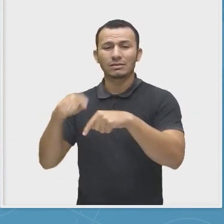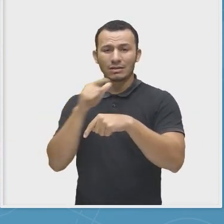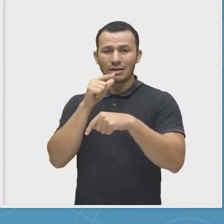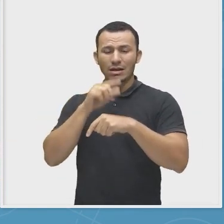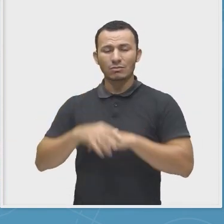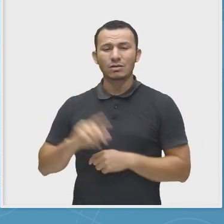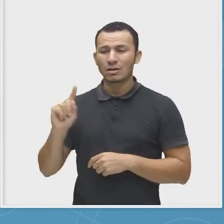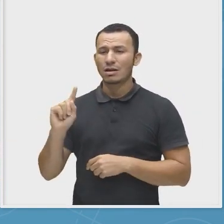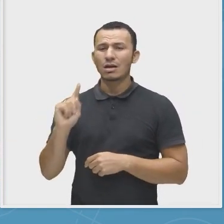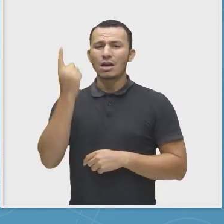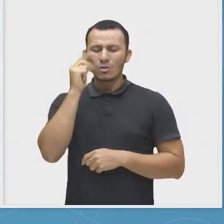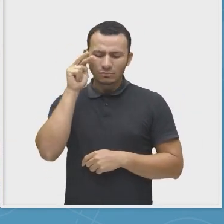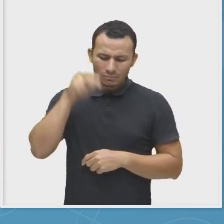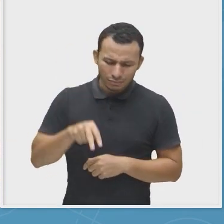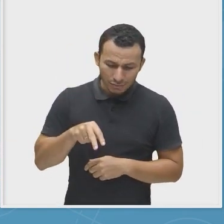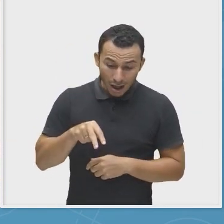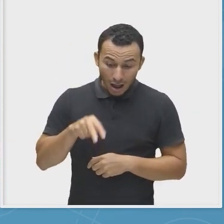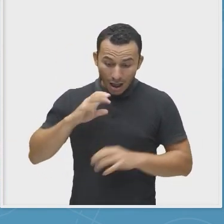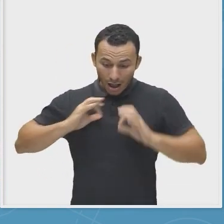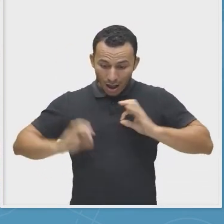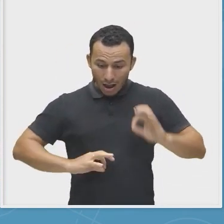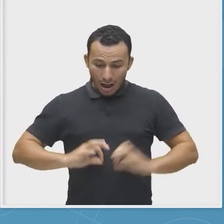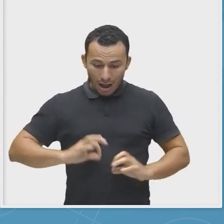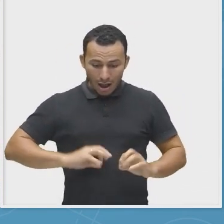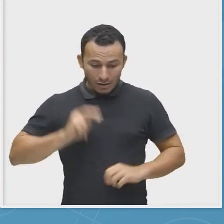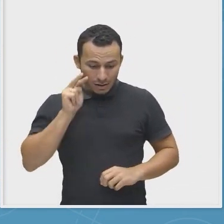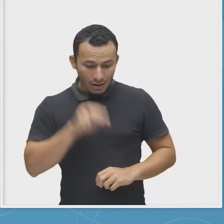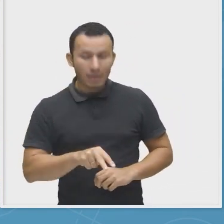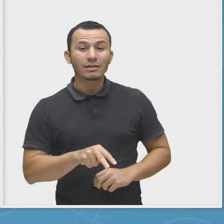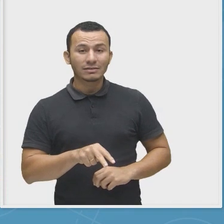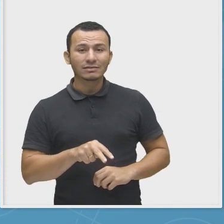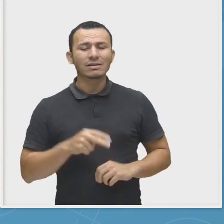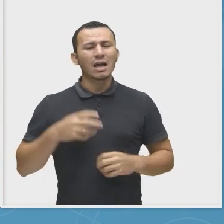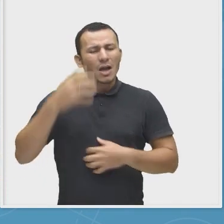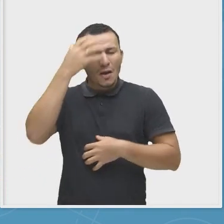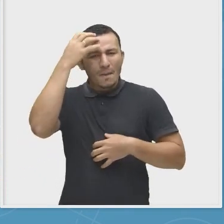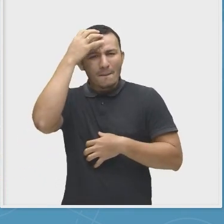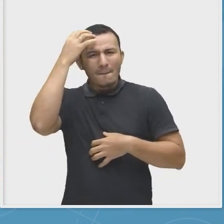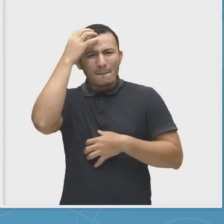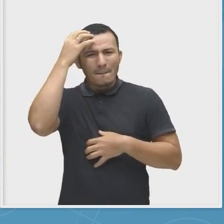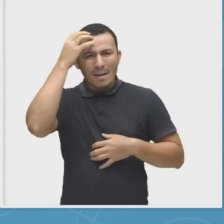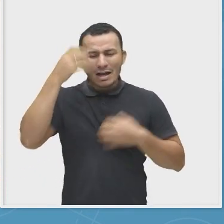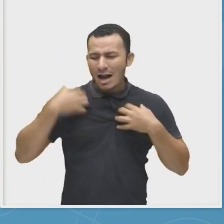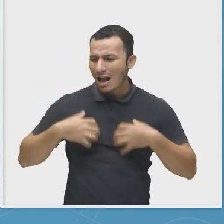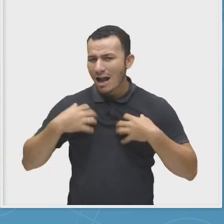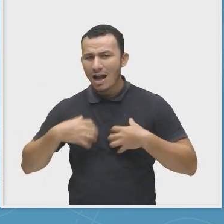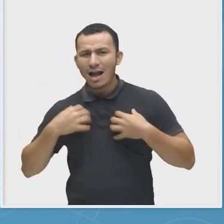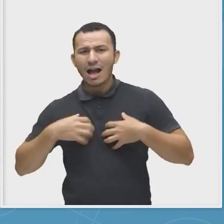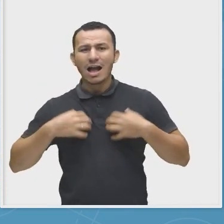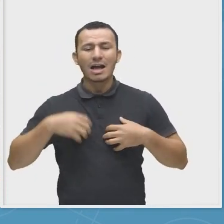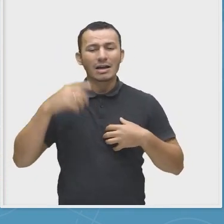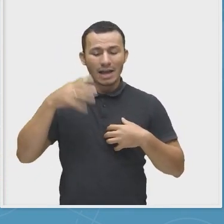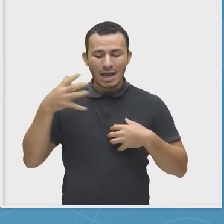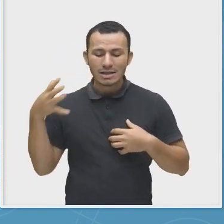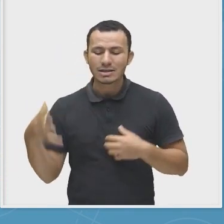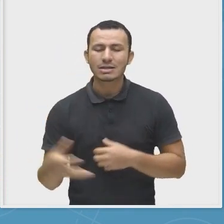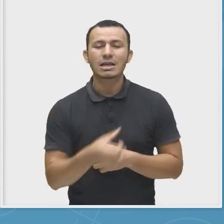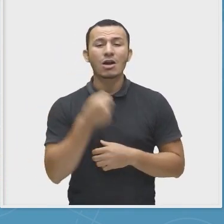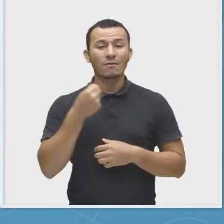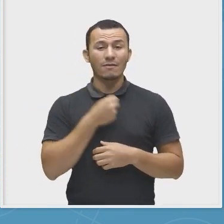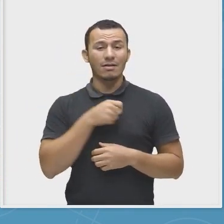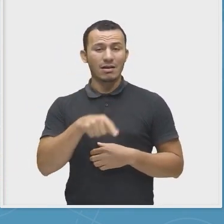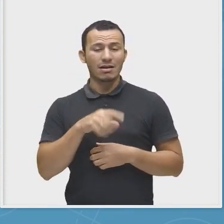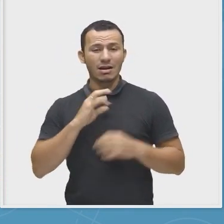um deles vê no fundo uma onça que lá caíra. Os macacos se enterneceram e resolveram salvá-la. Para